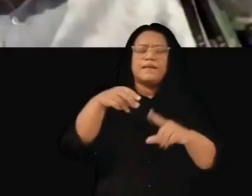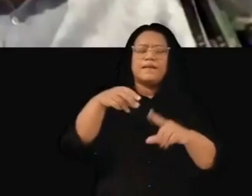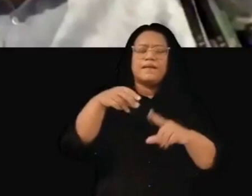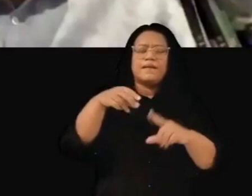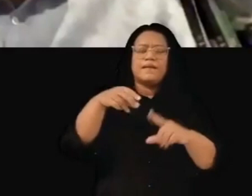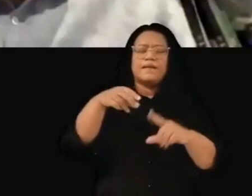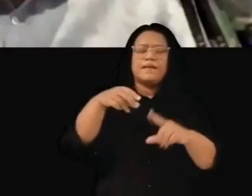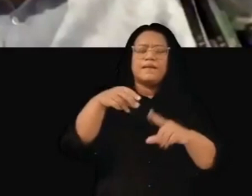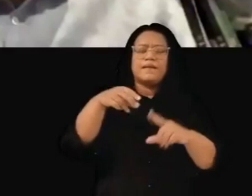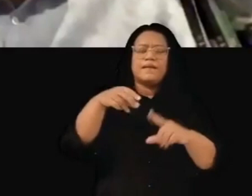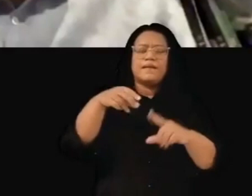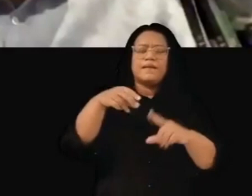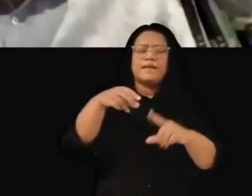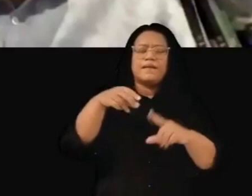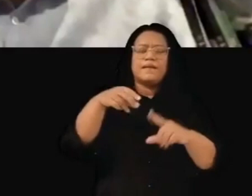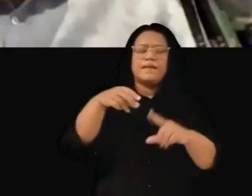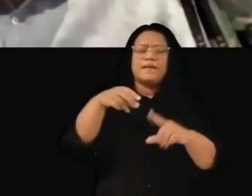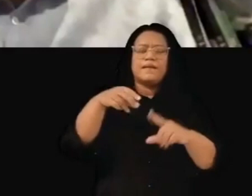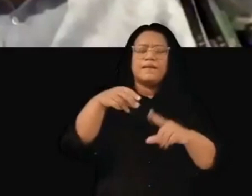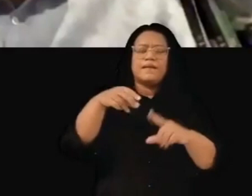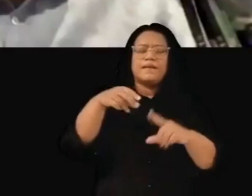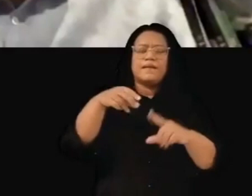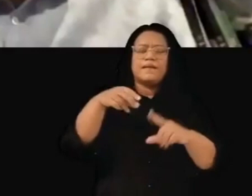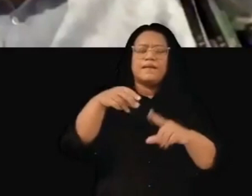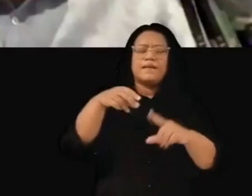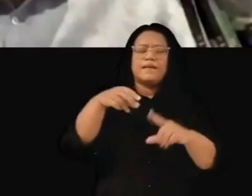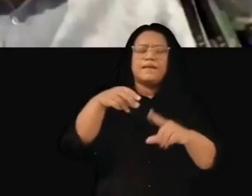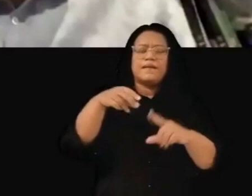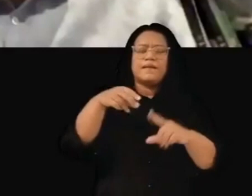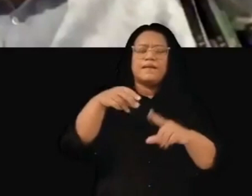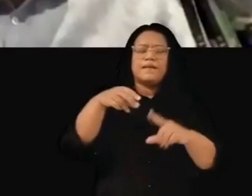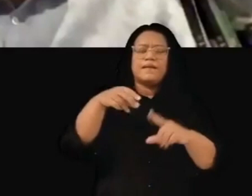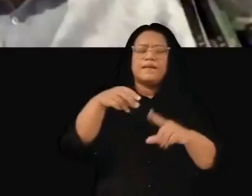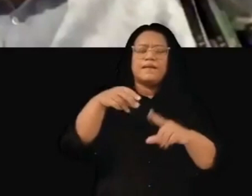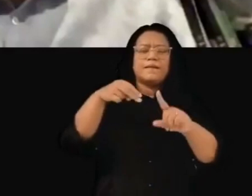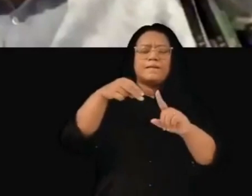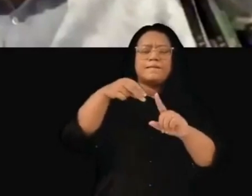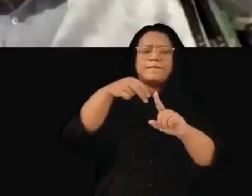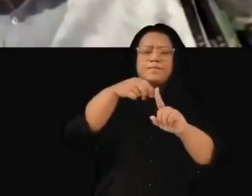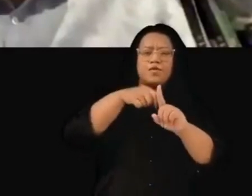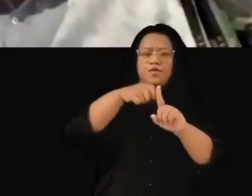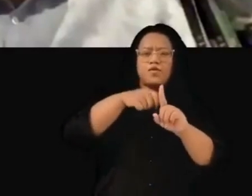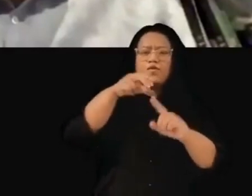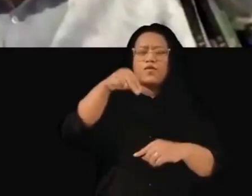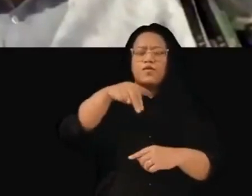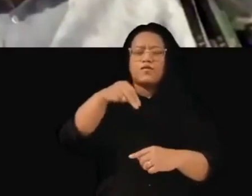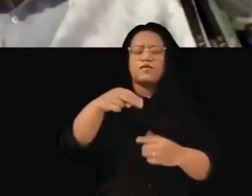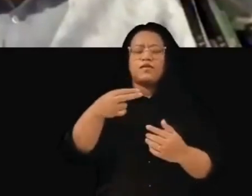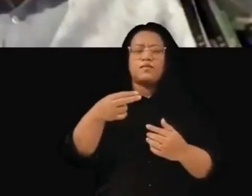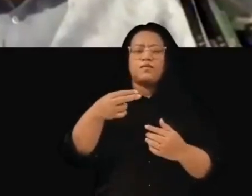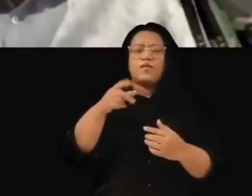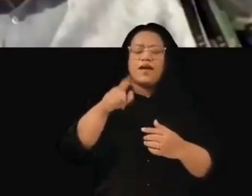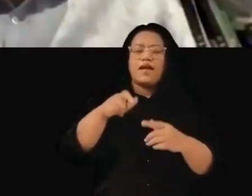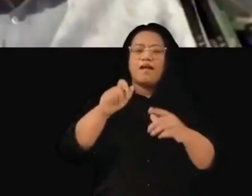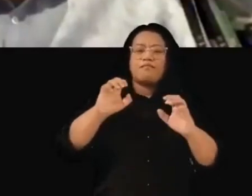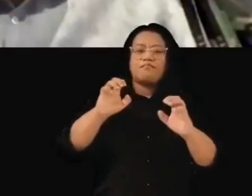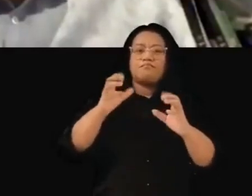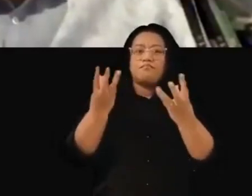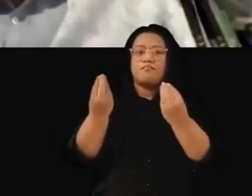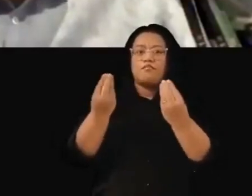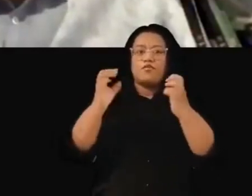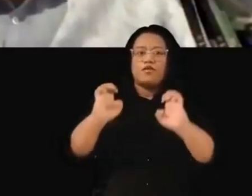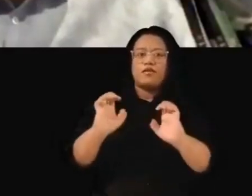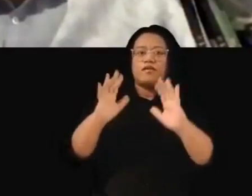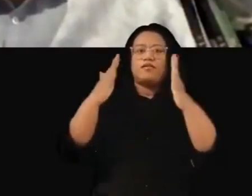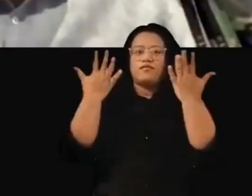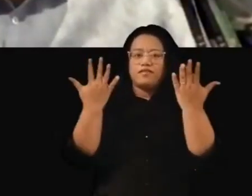Wagner Costa Ribeiro, homem de pele negra e cabelos grisalhos. Traja uma camisa cinza. Bastante agitado,